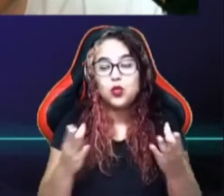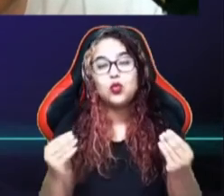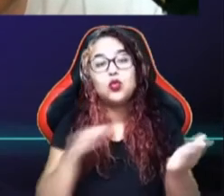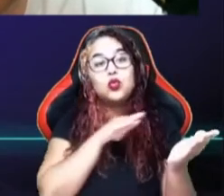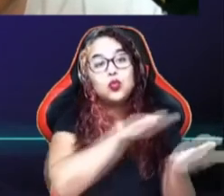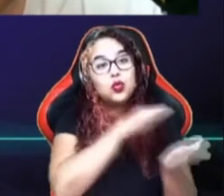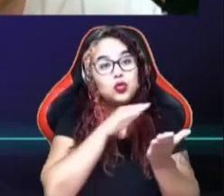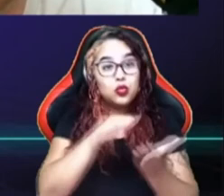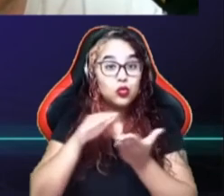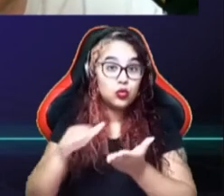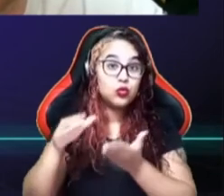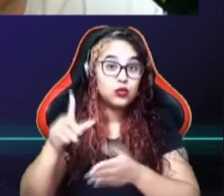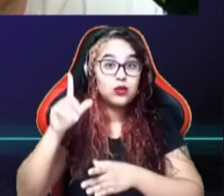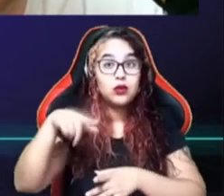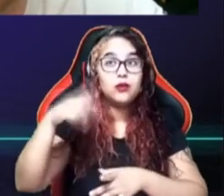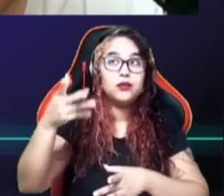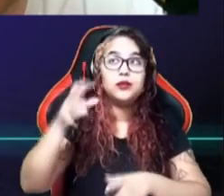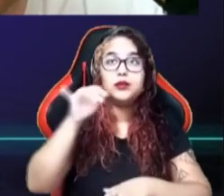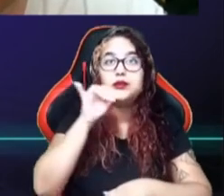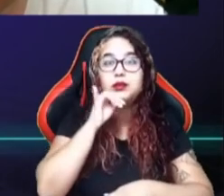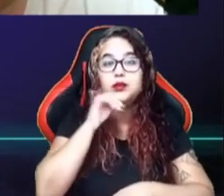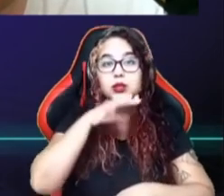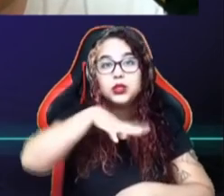cheiro e perfume, né? Como é que eu vou